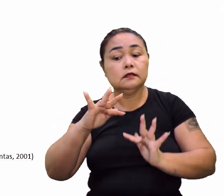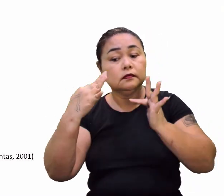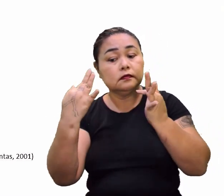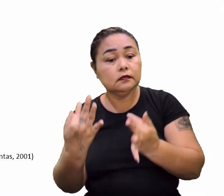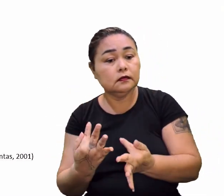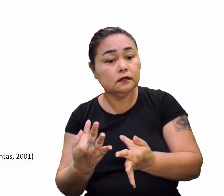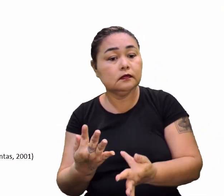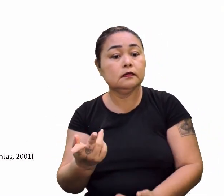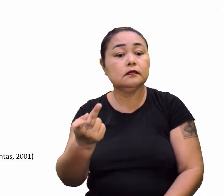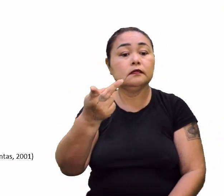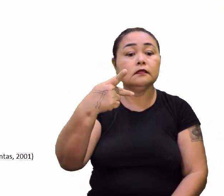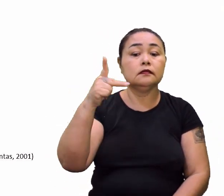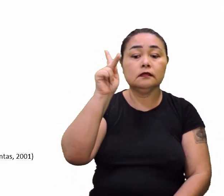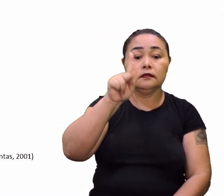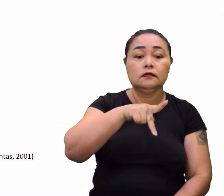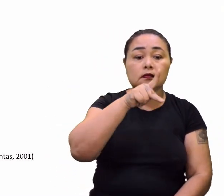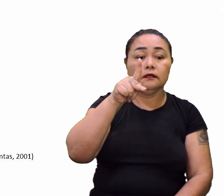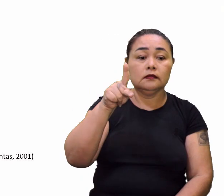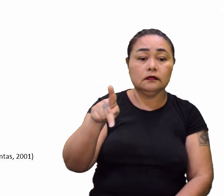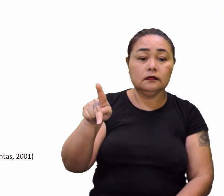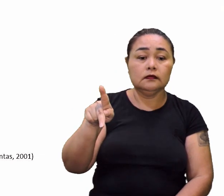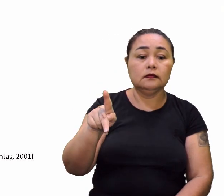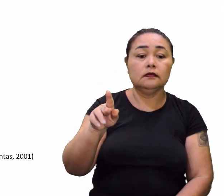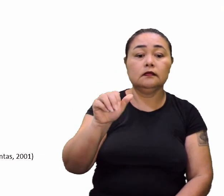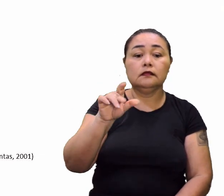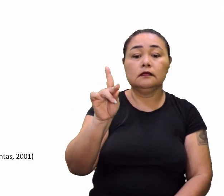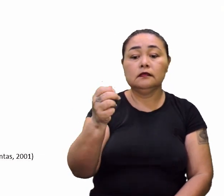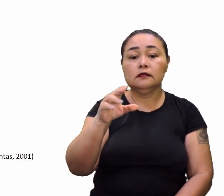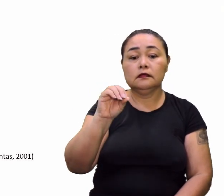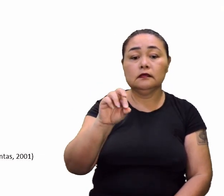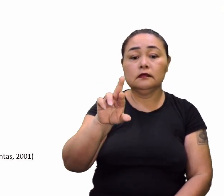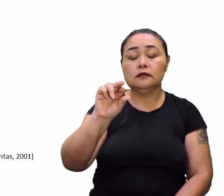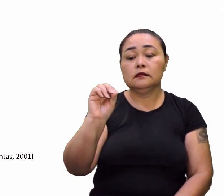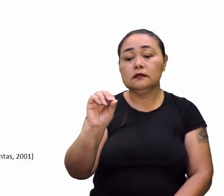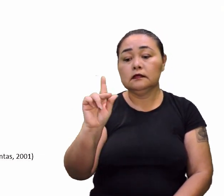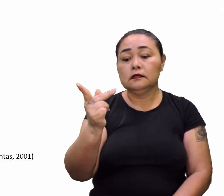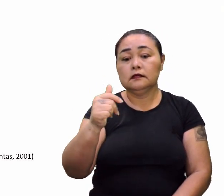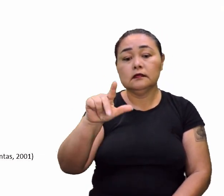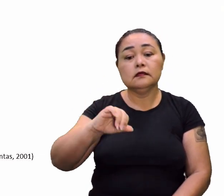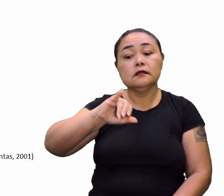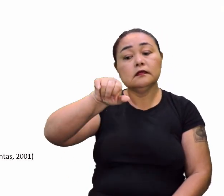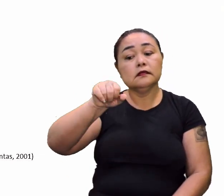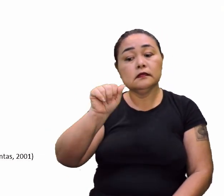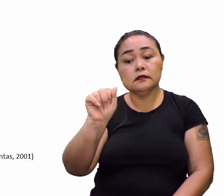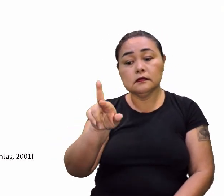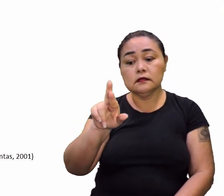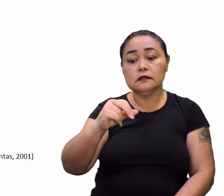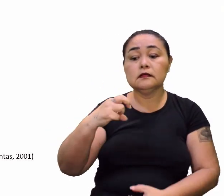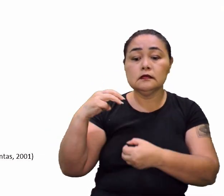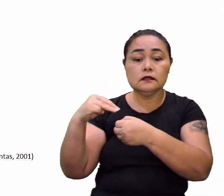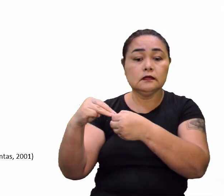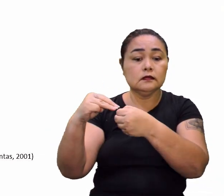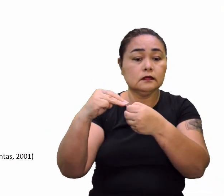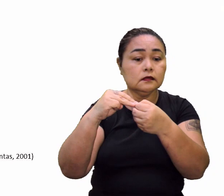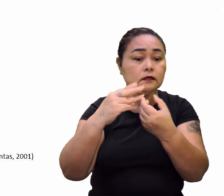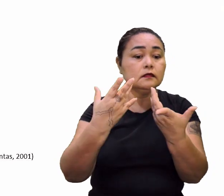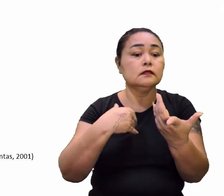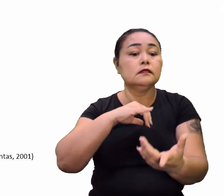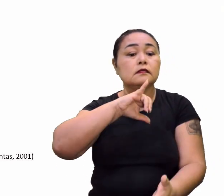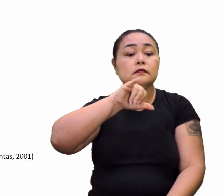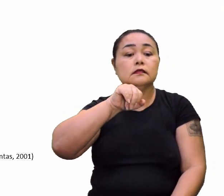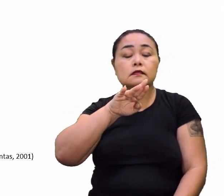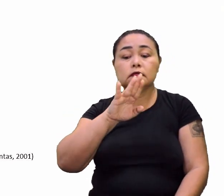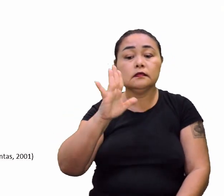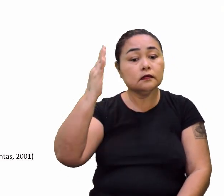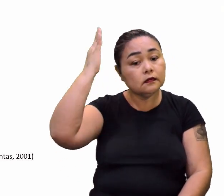4.667 famílias. O PIC Padre Adolfo Rol, que foi lá aí na região de Jaru, Pique de Paraná, Rolim